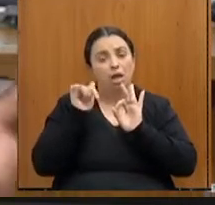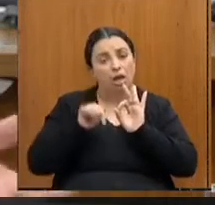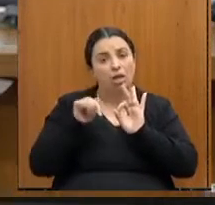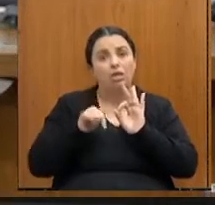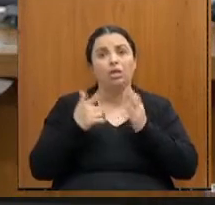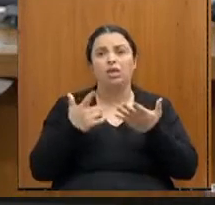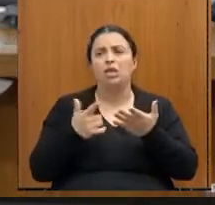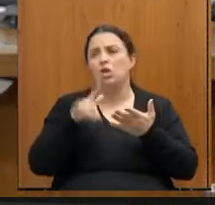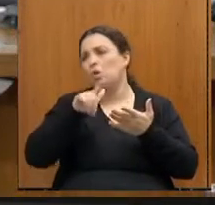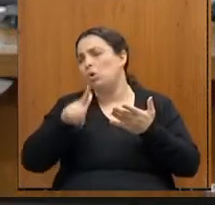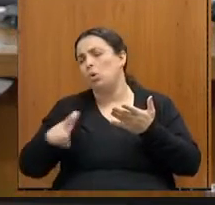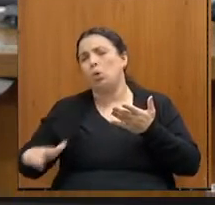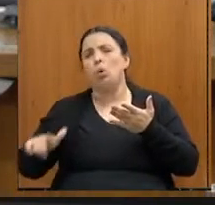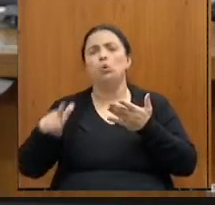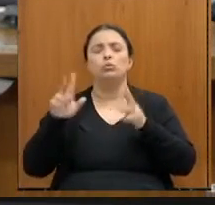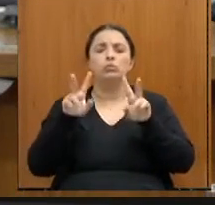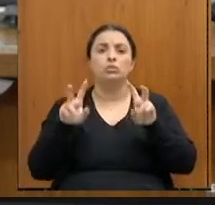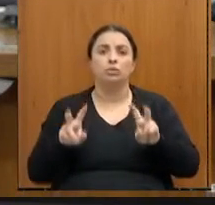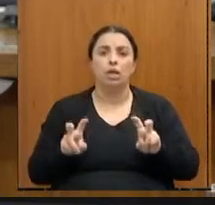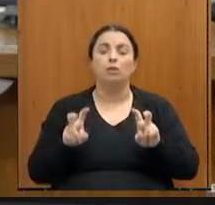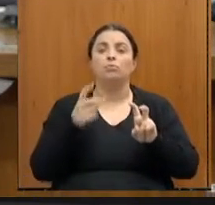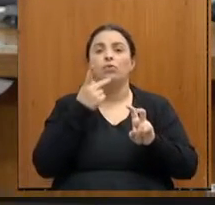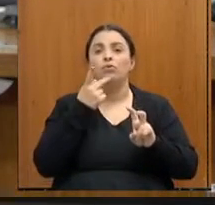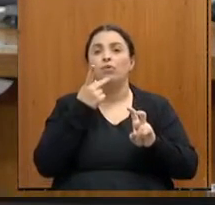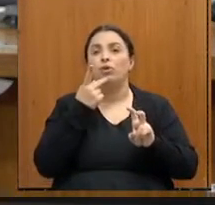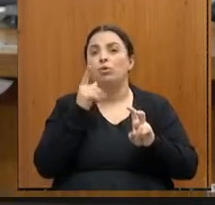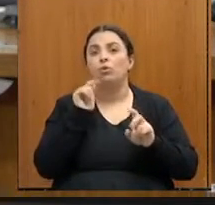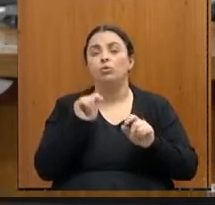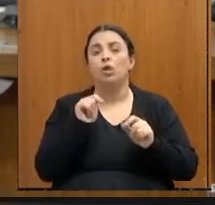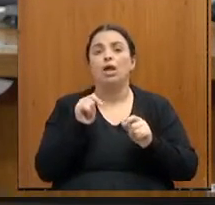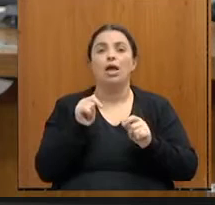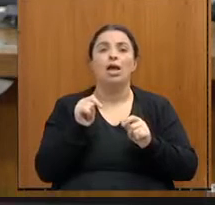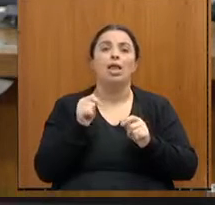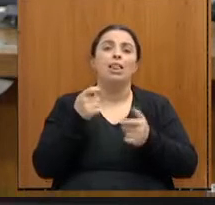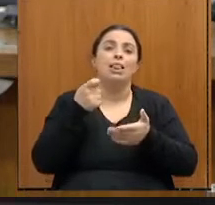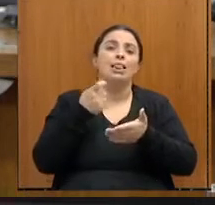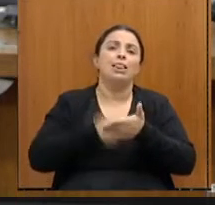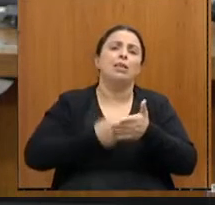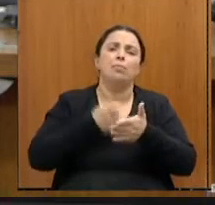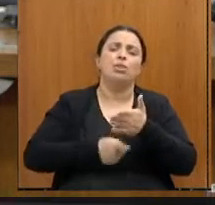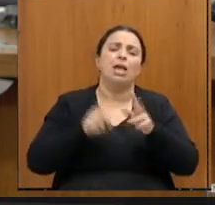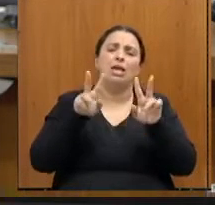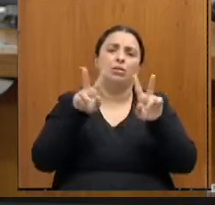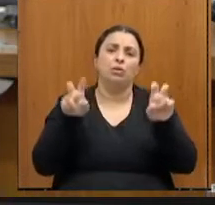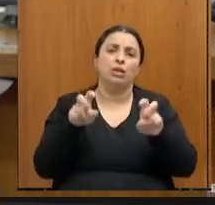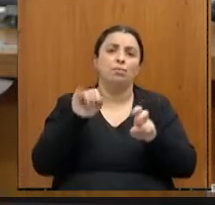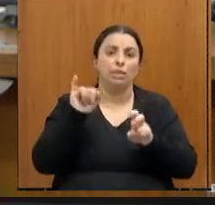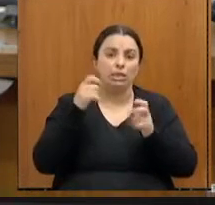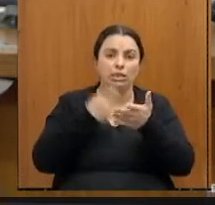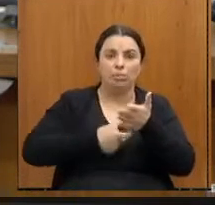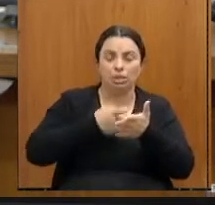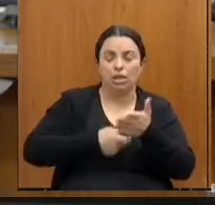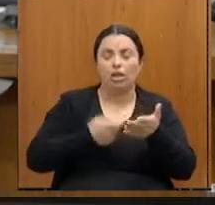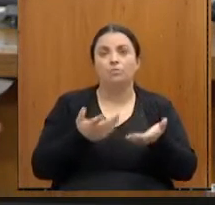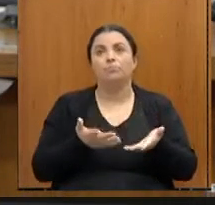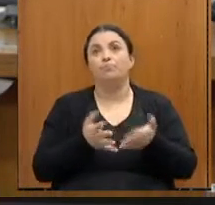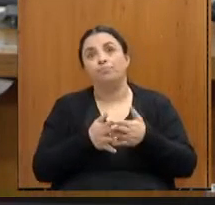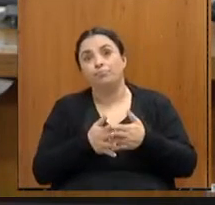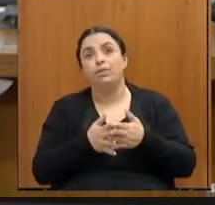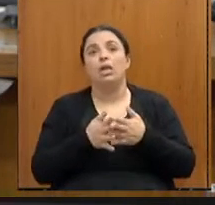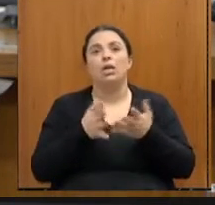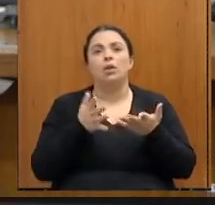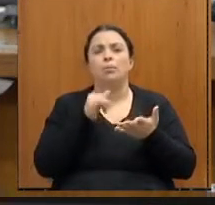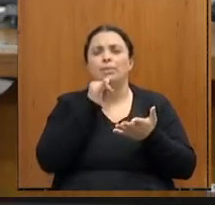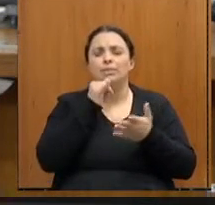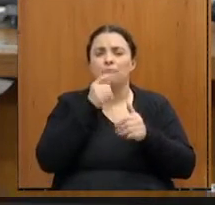dentre outros assuntos trabalhou a questão é tributária é eu a questão